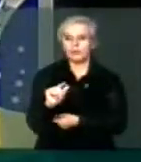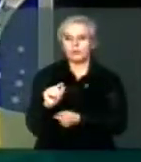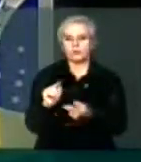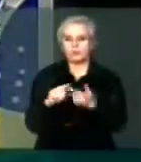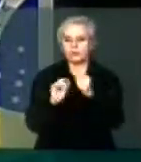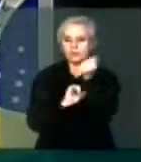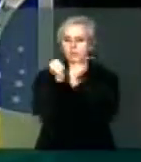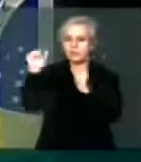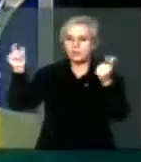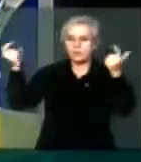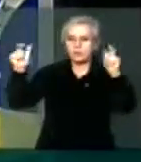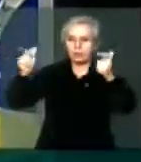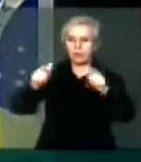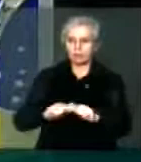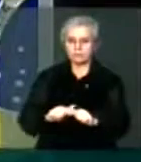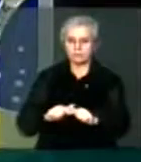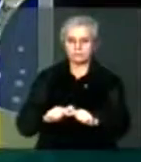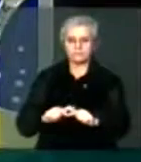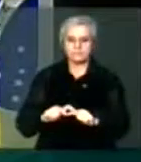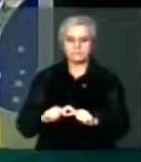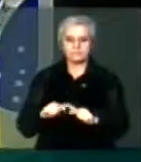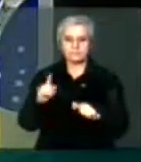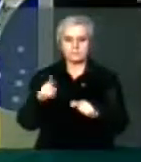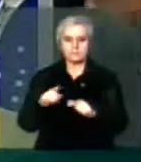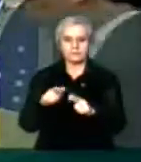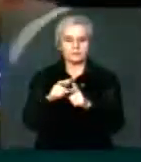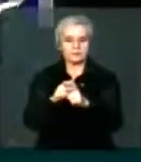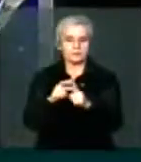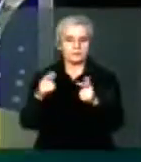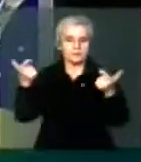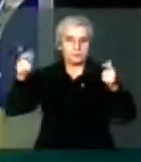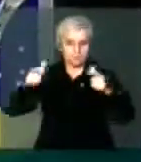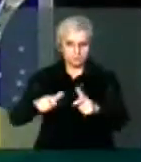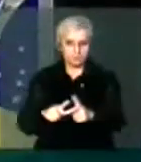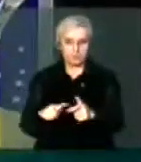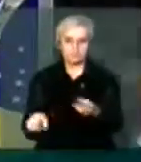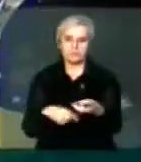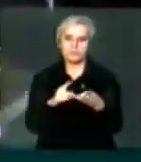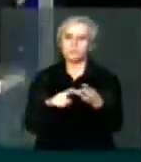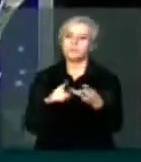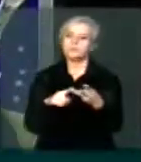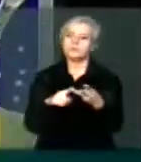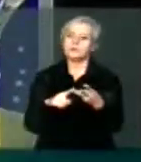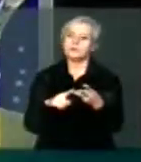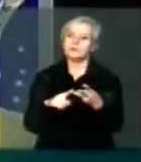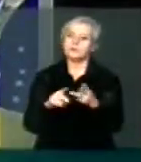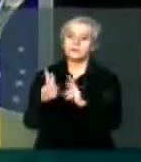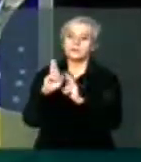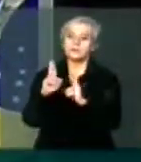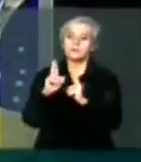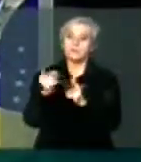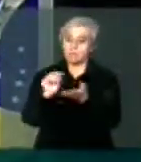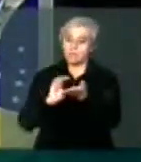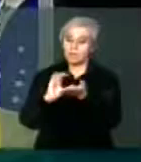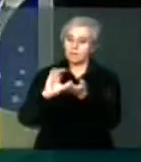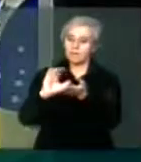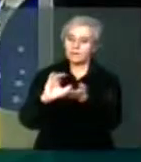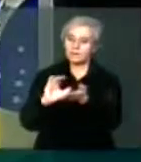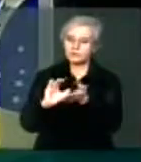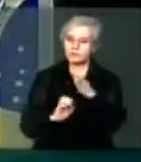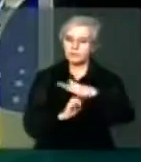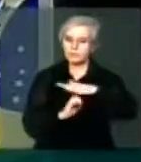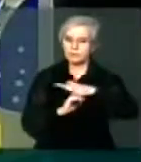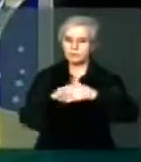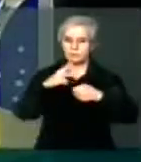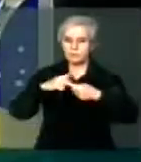desaceleração da indústria de transformação, que é o grande pilar da inovação, e a expectativa de redução do investimento pela